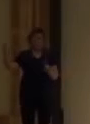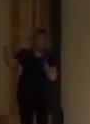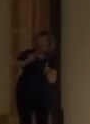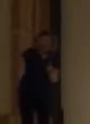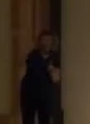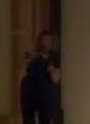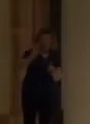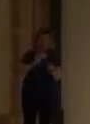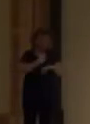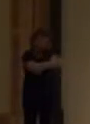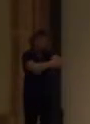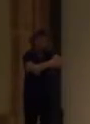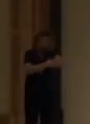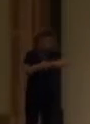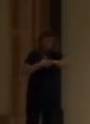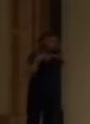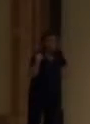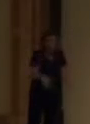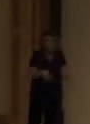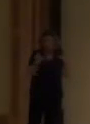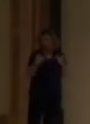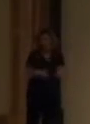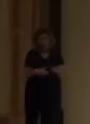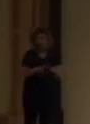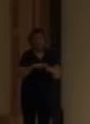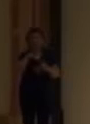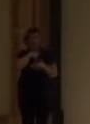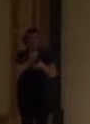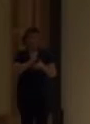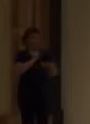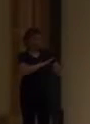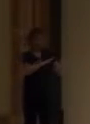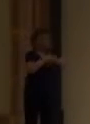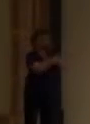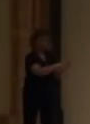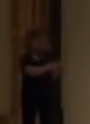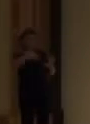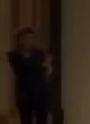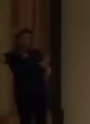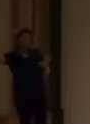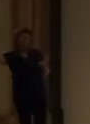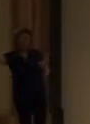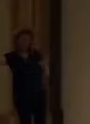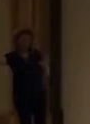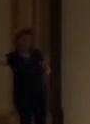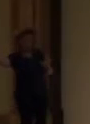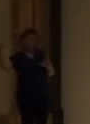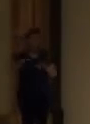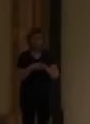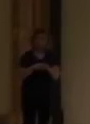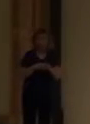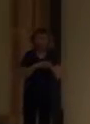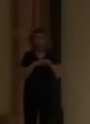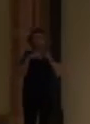foi retirada a sua identidade. E uma daquelas pertenças que nós mais ou menos entendemos, que é